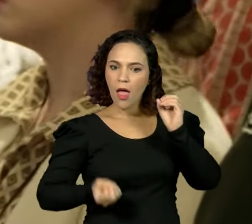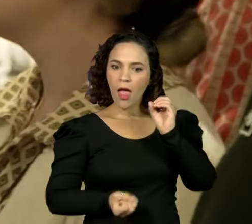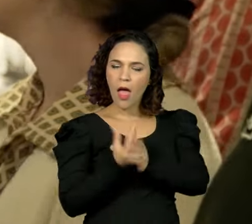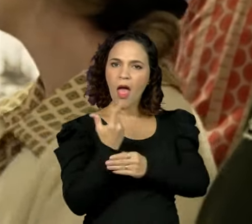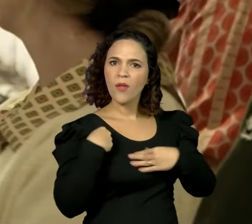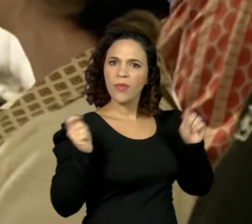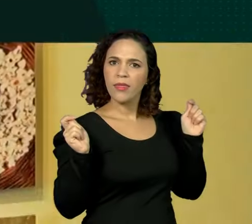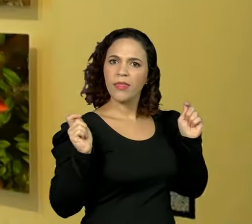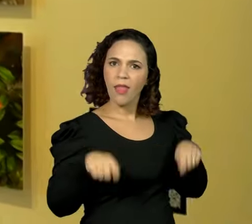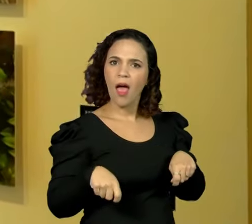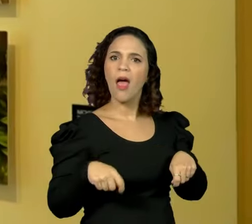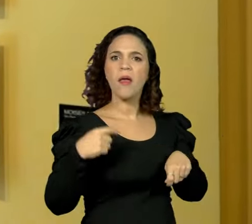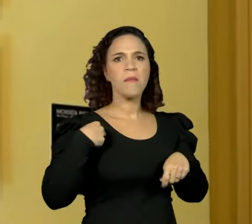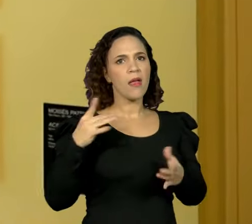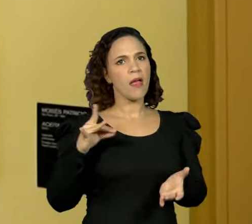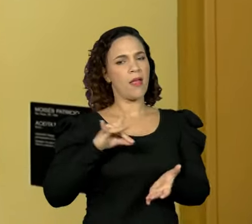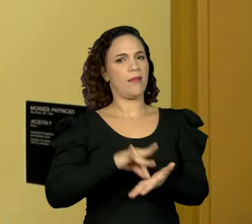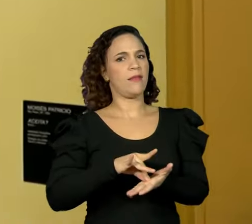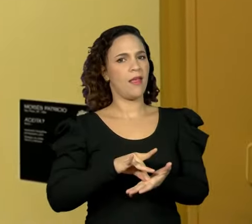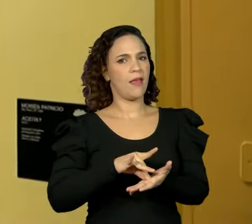própria realidade.